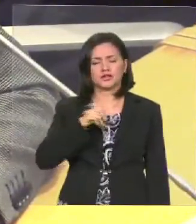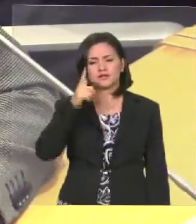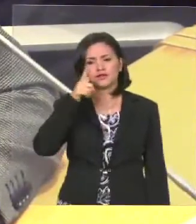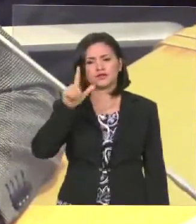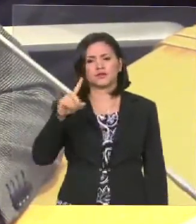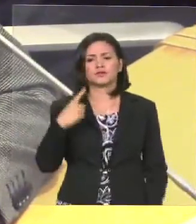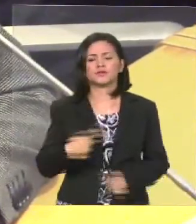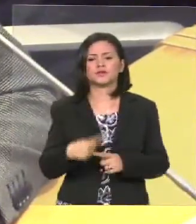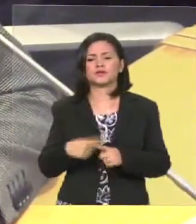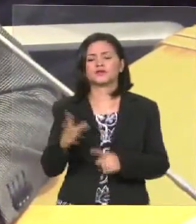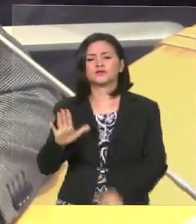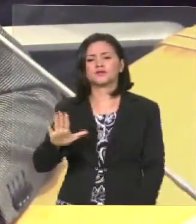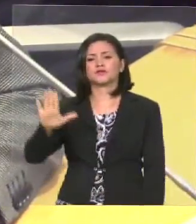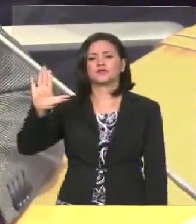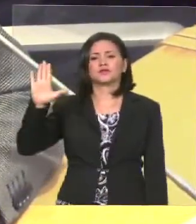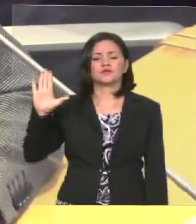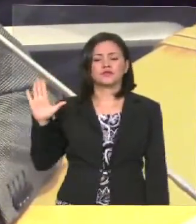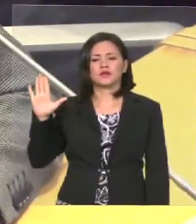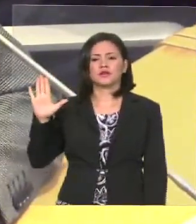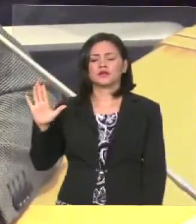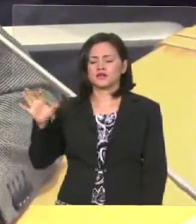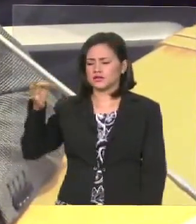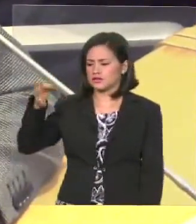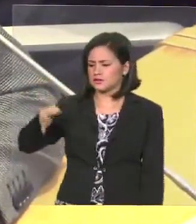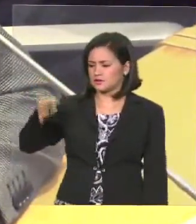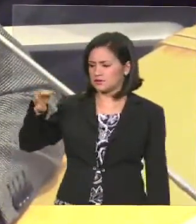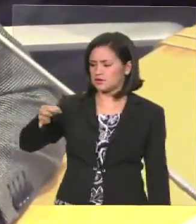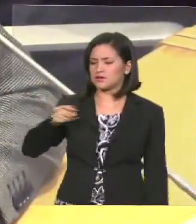como trabalhou, das visitas que fez, e